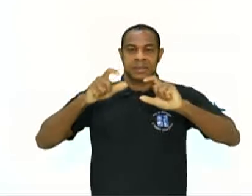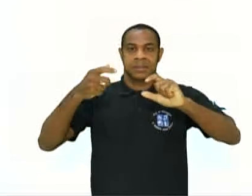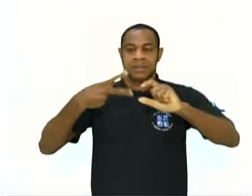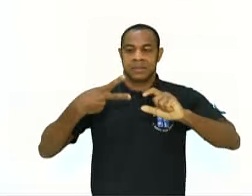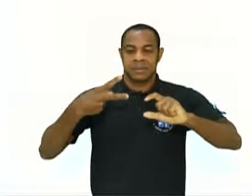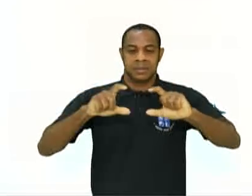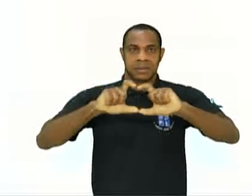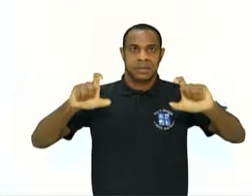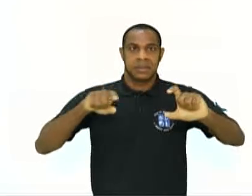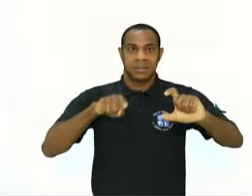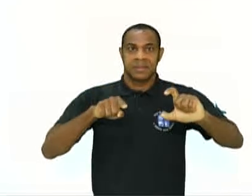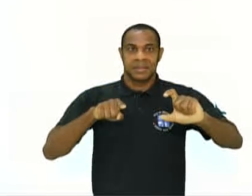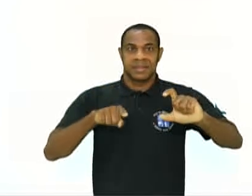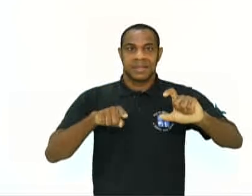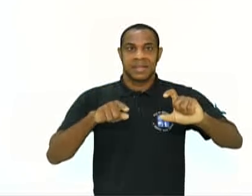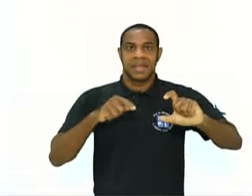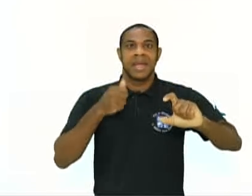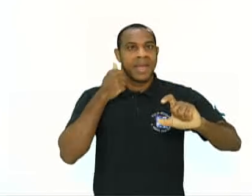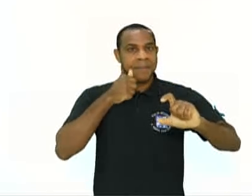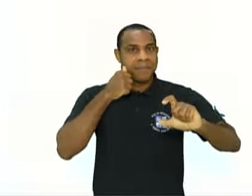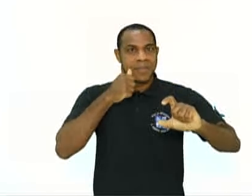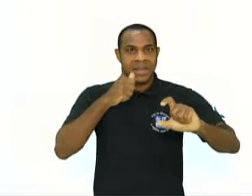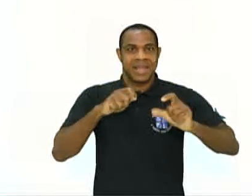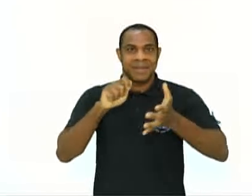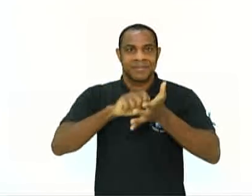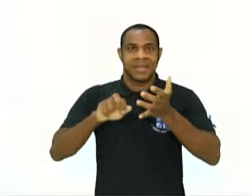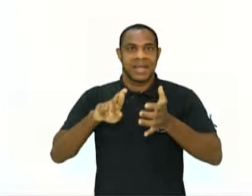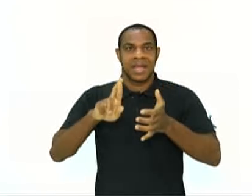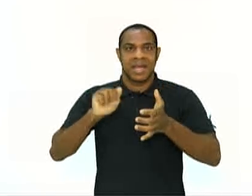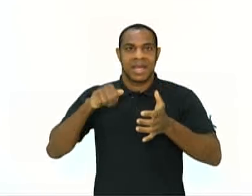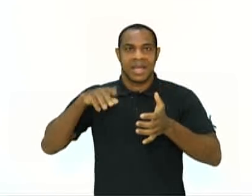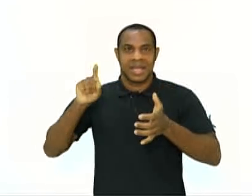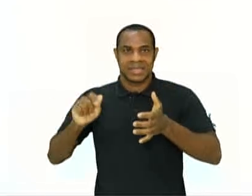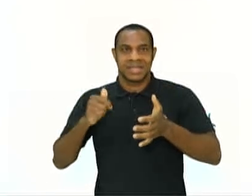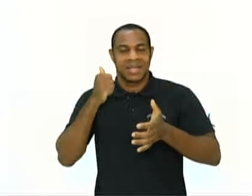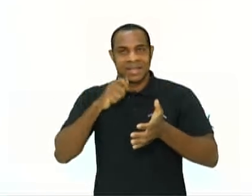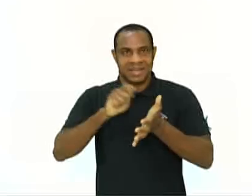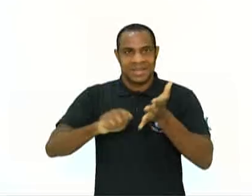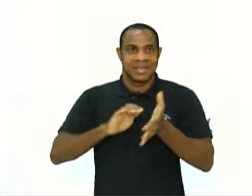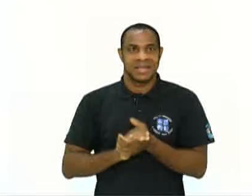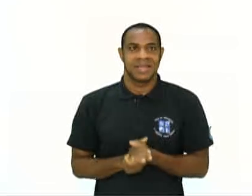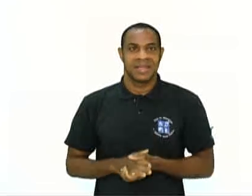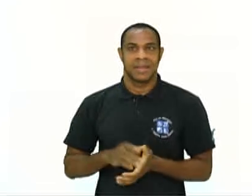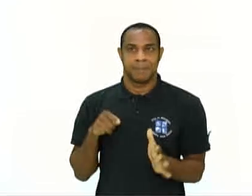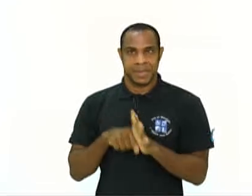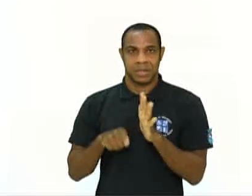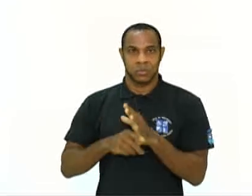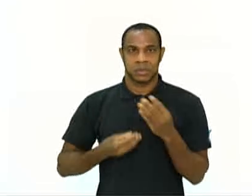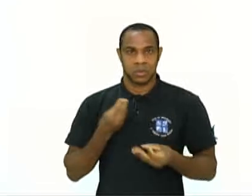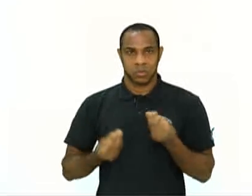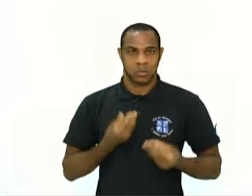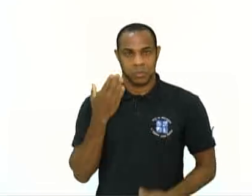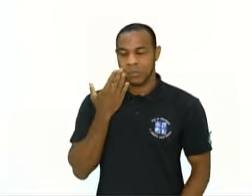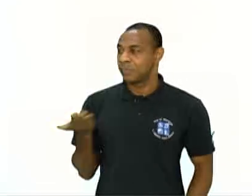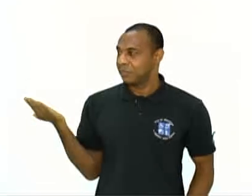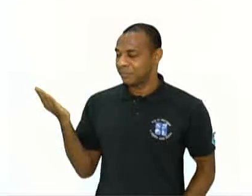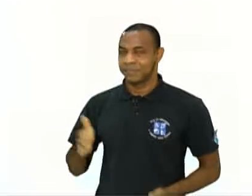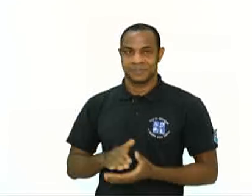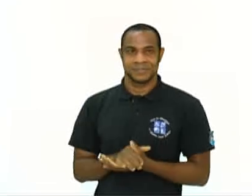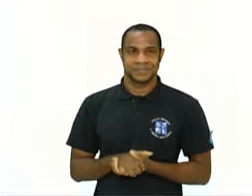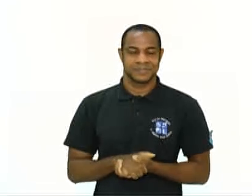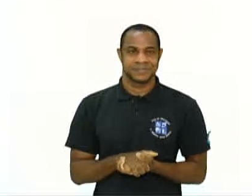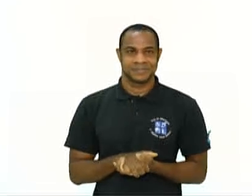a citação da Randa. E aí a questão diz assim: What elements related to cultural diversity are